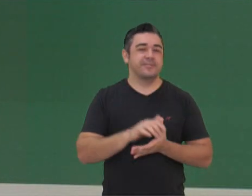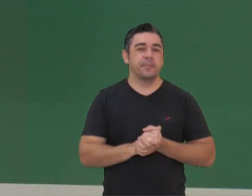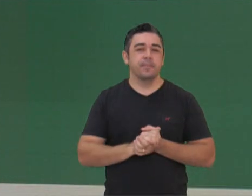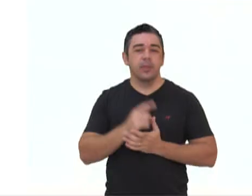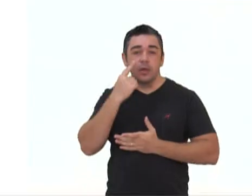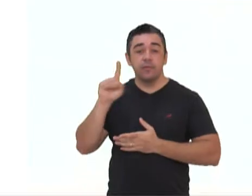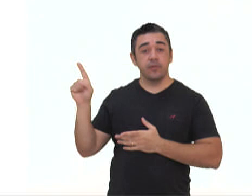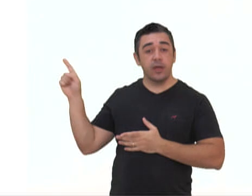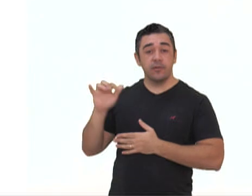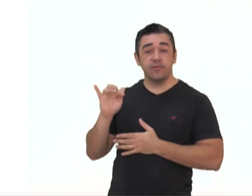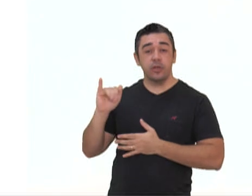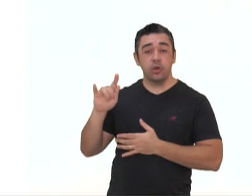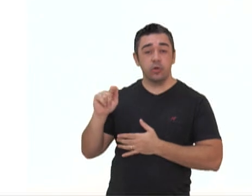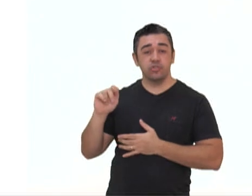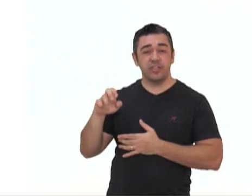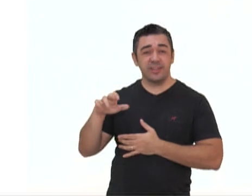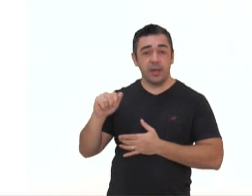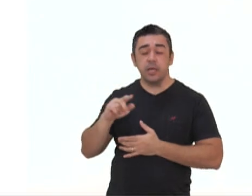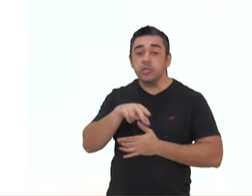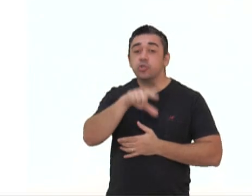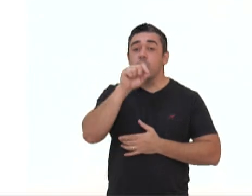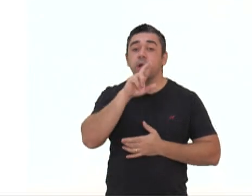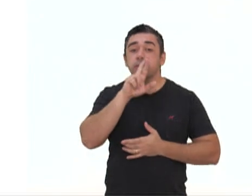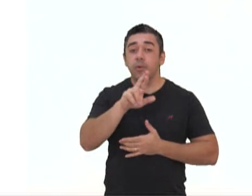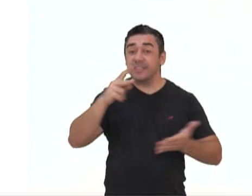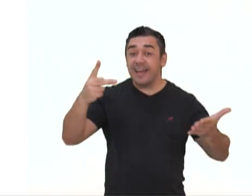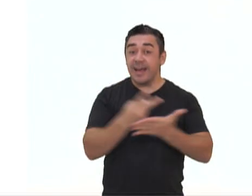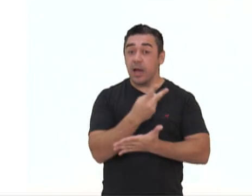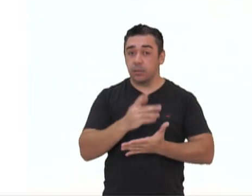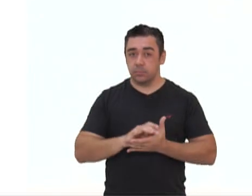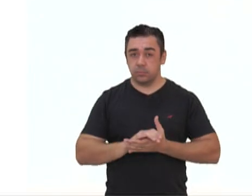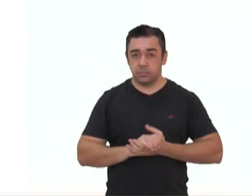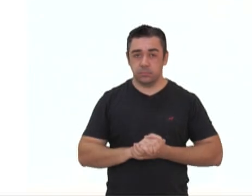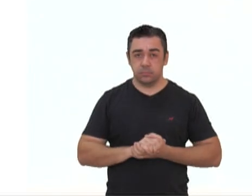a filogenia e marque a alternativa incorreta.